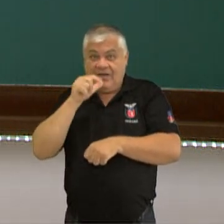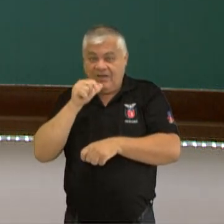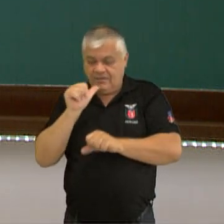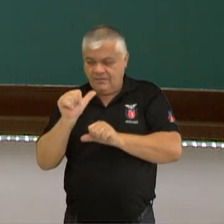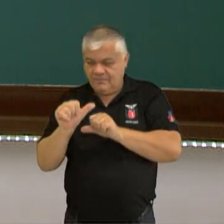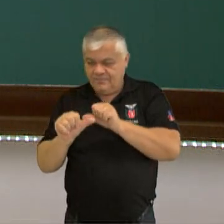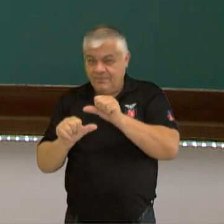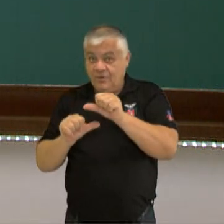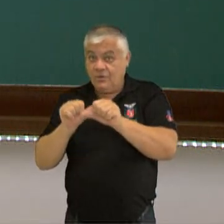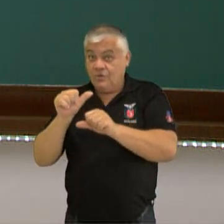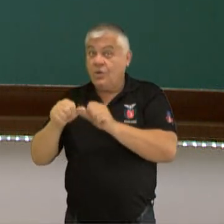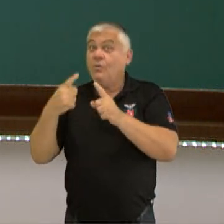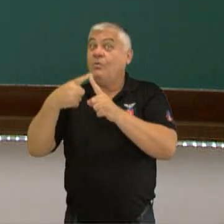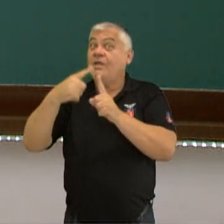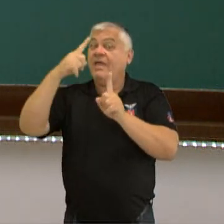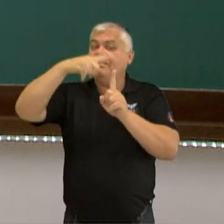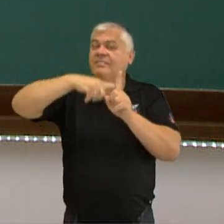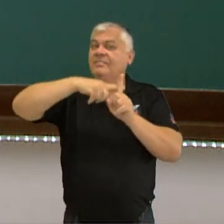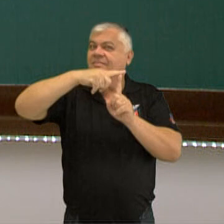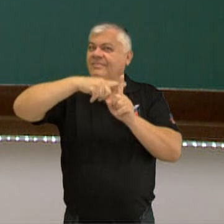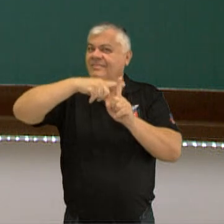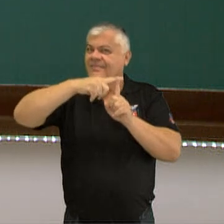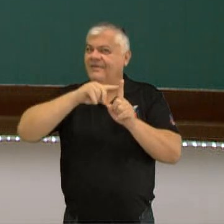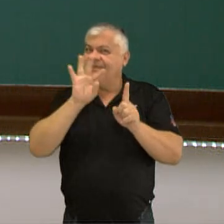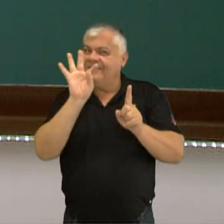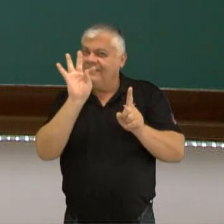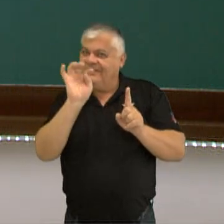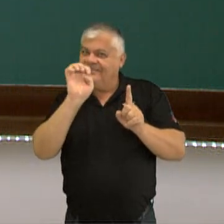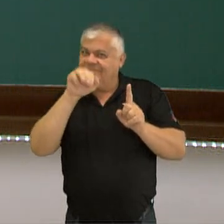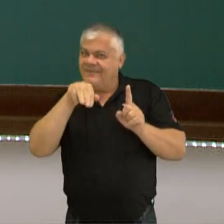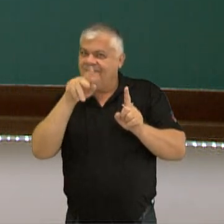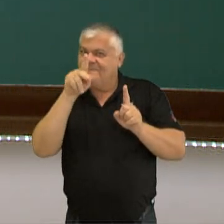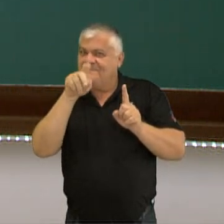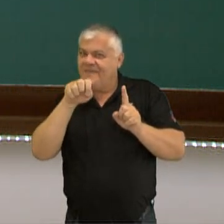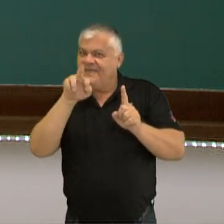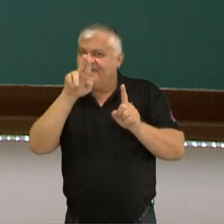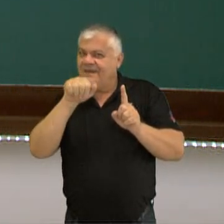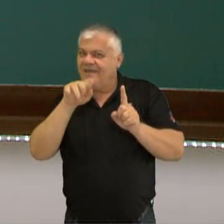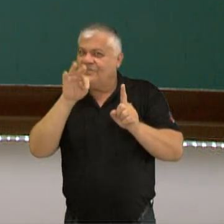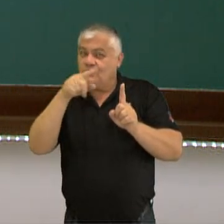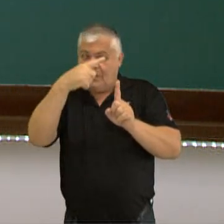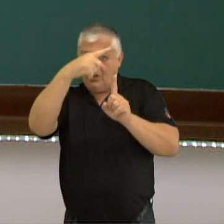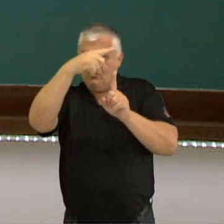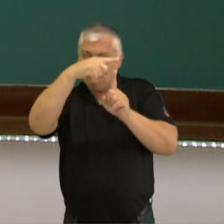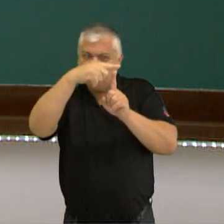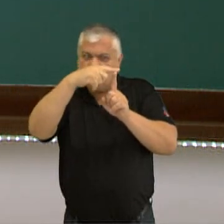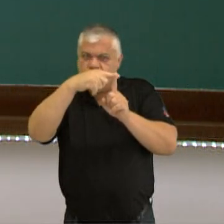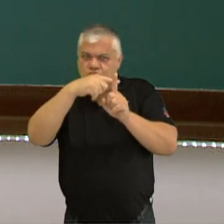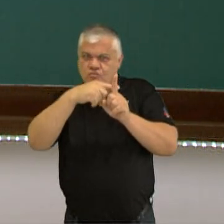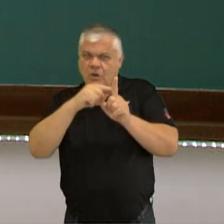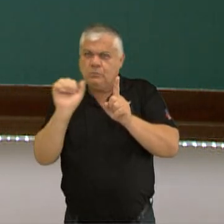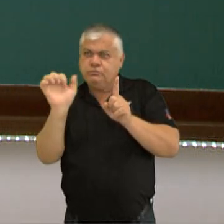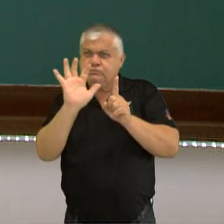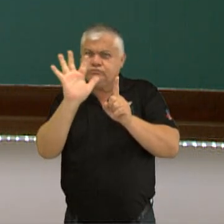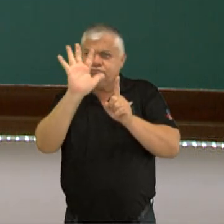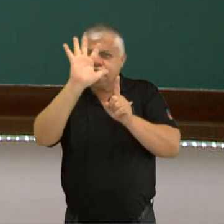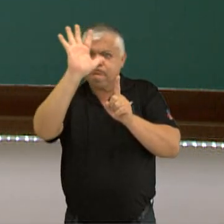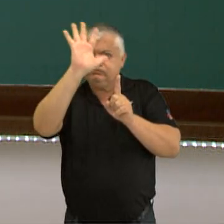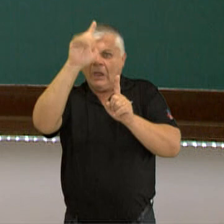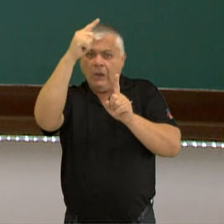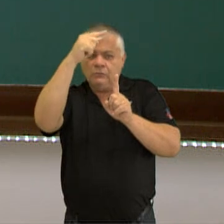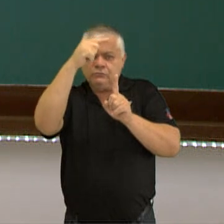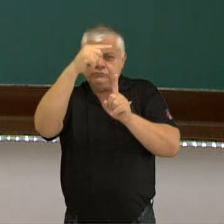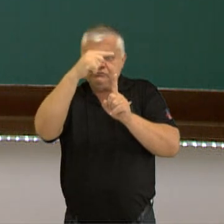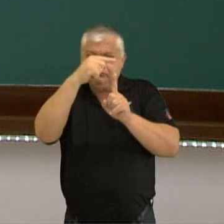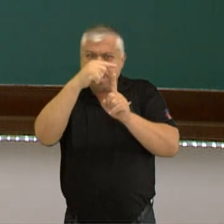mudança de temperatura, porque a água numa temperatura ela passa para o estado de vapor, no estado gasoso, né,